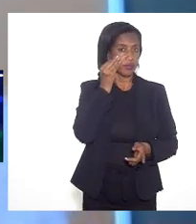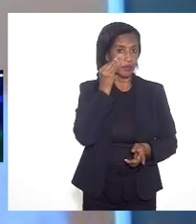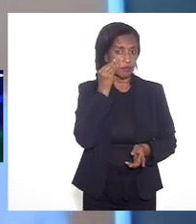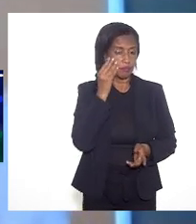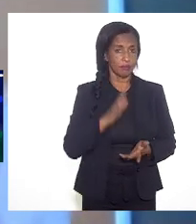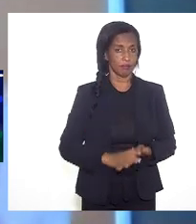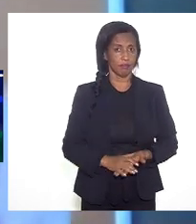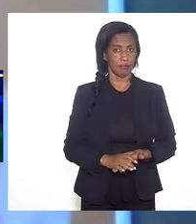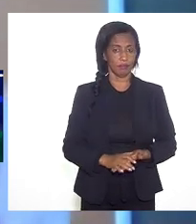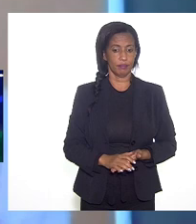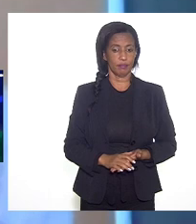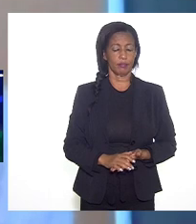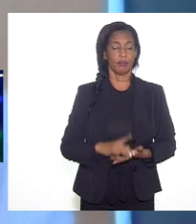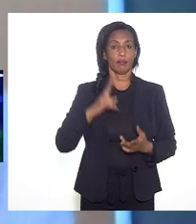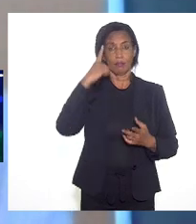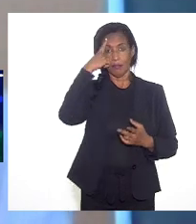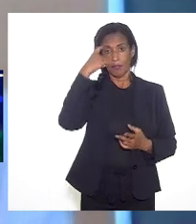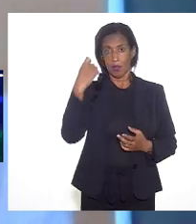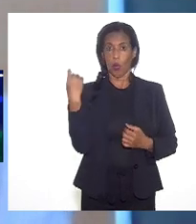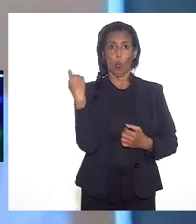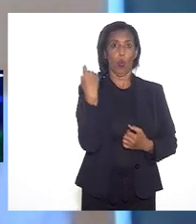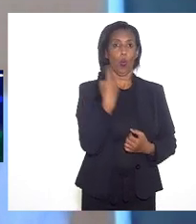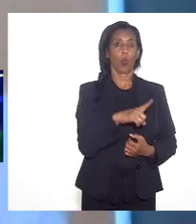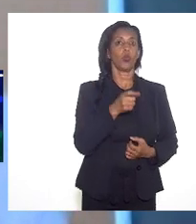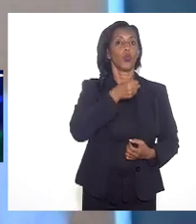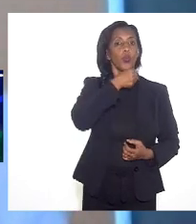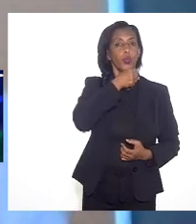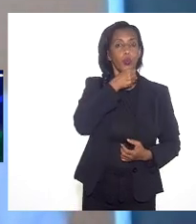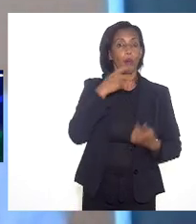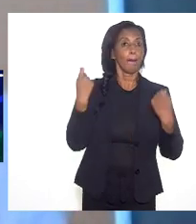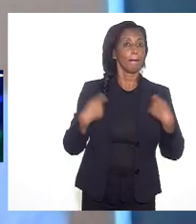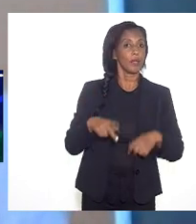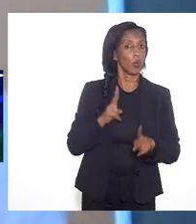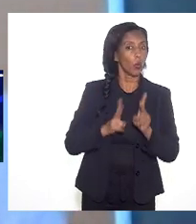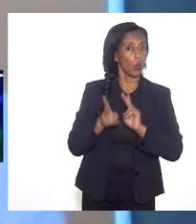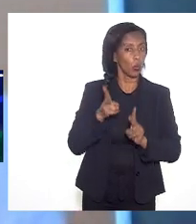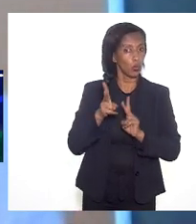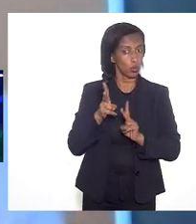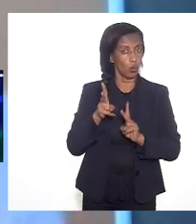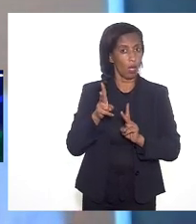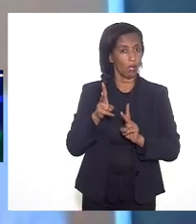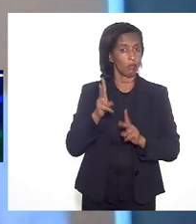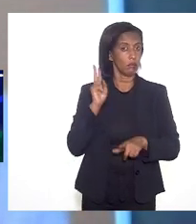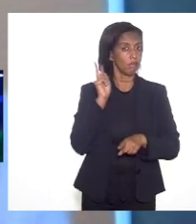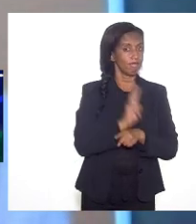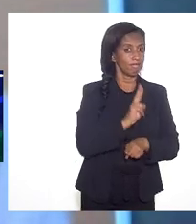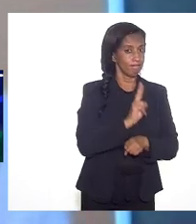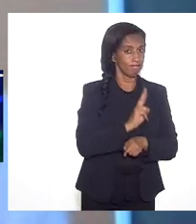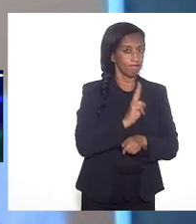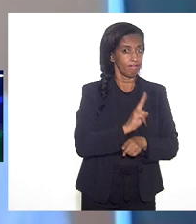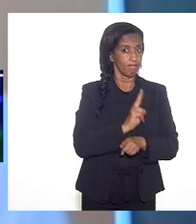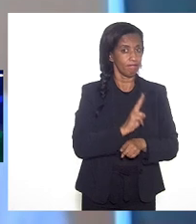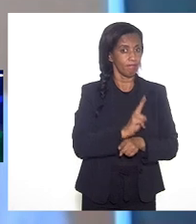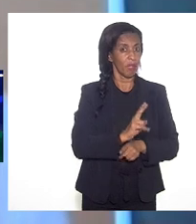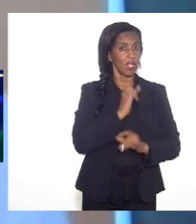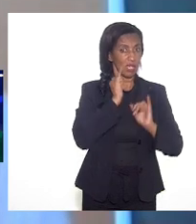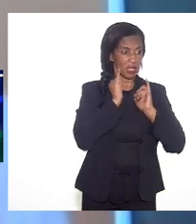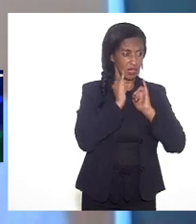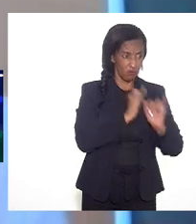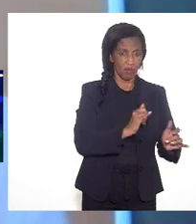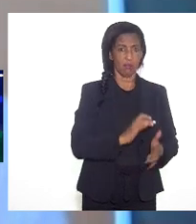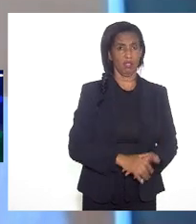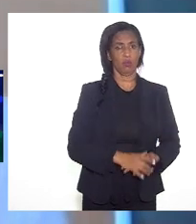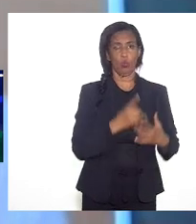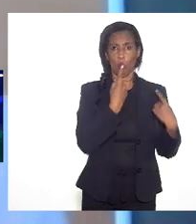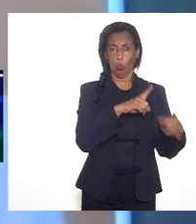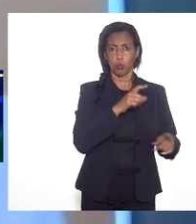isso? A violência contra o idoso. Precisamos continuar combatendo e registrando e denunciando a violência